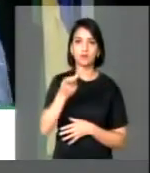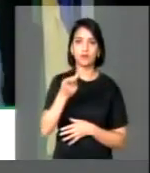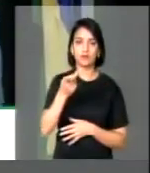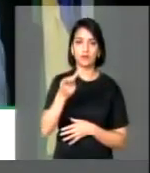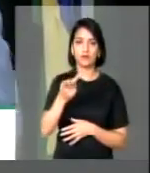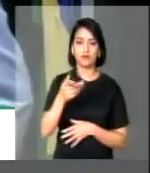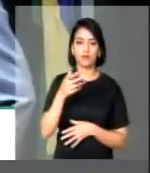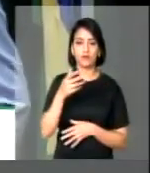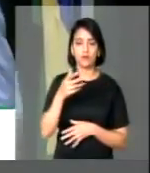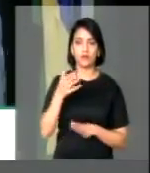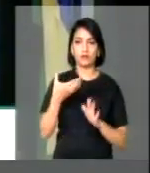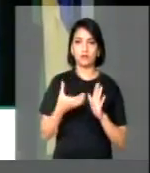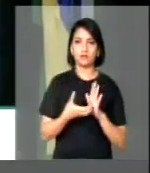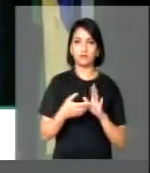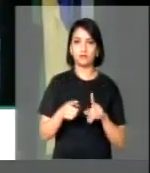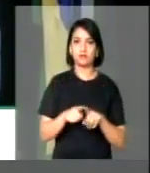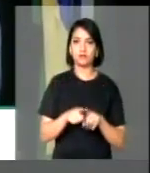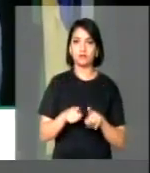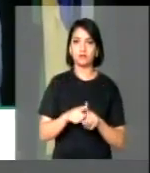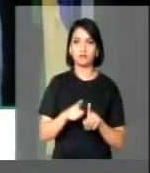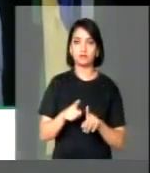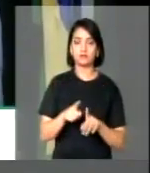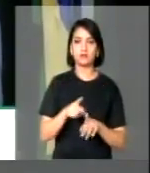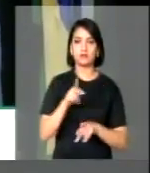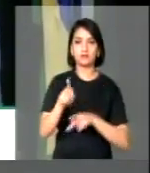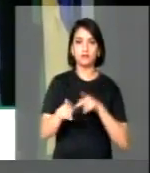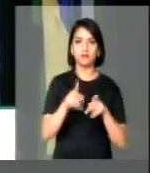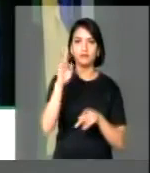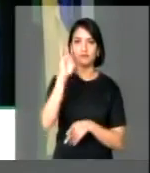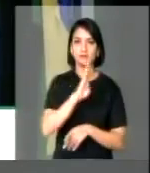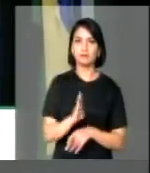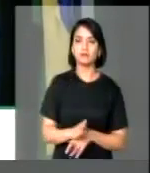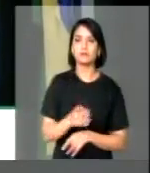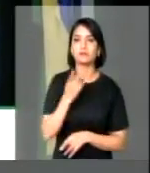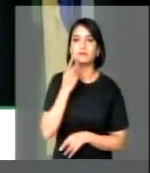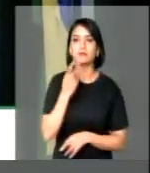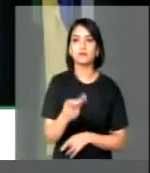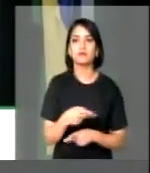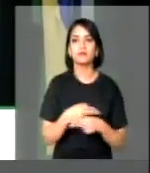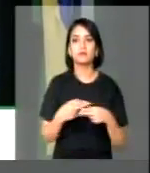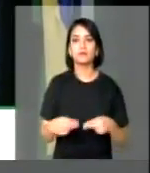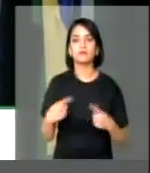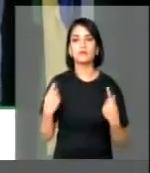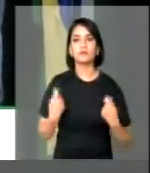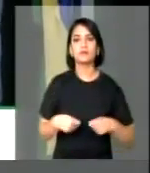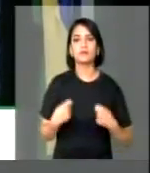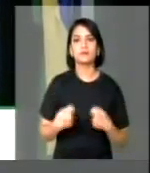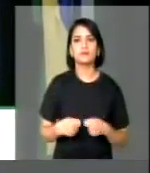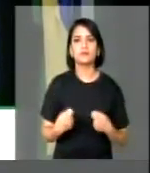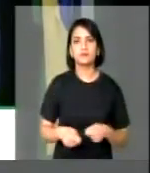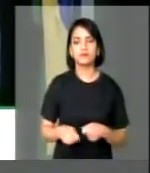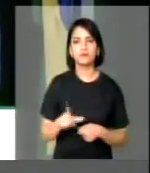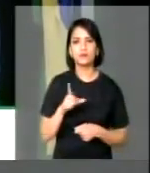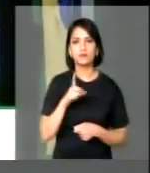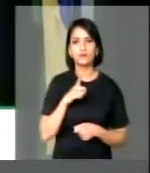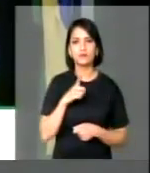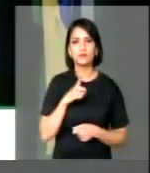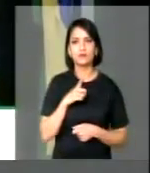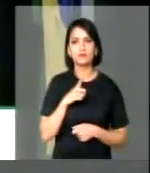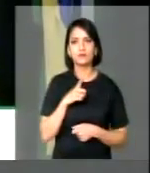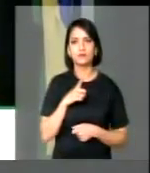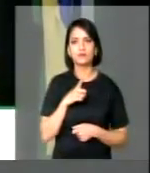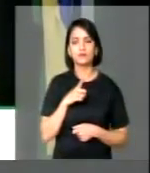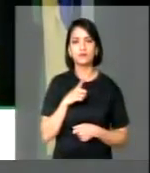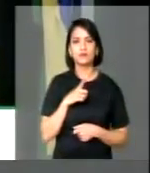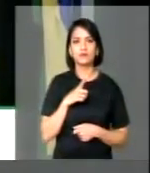nação um fato que é preciso, pelo menos, que se registre